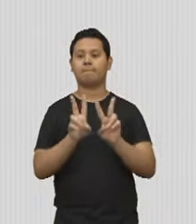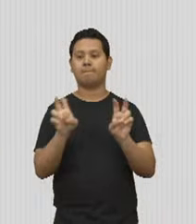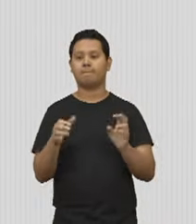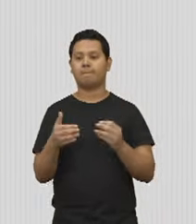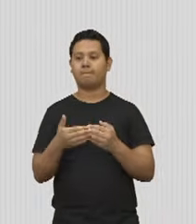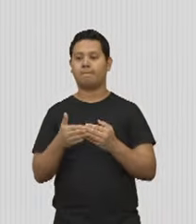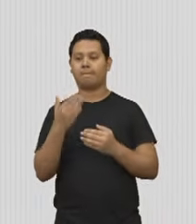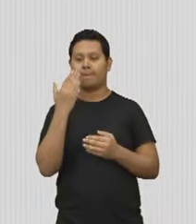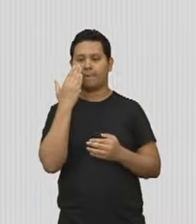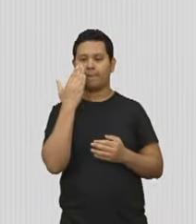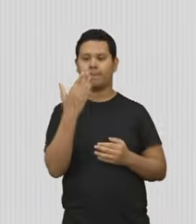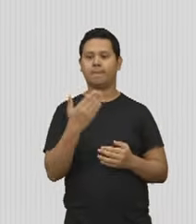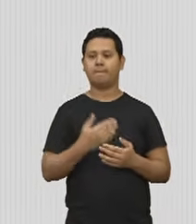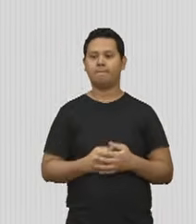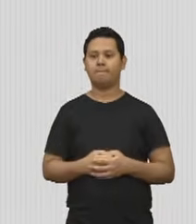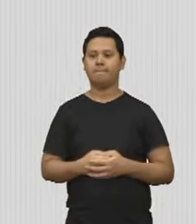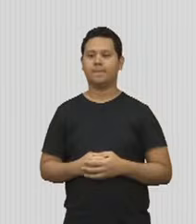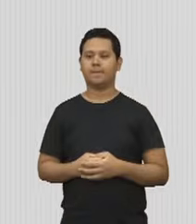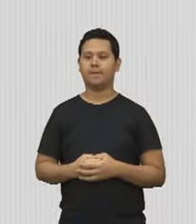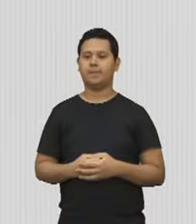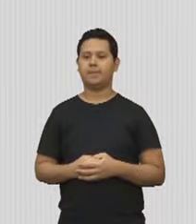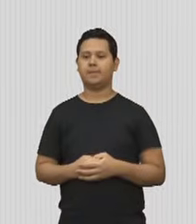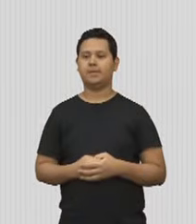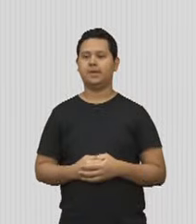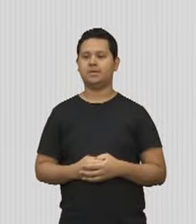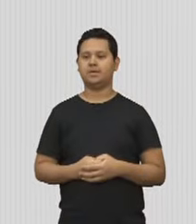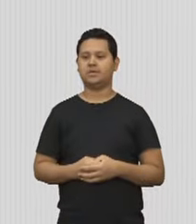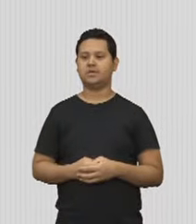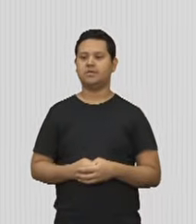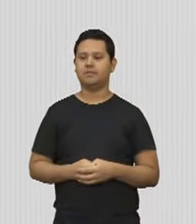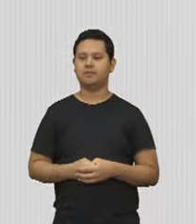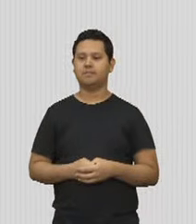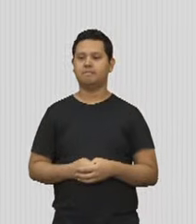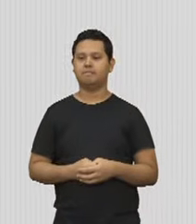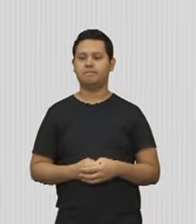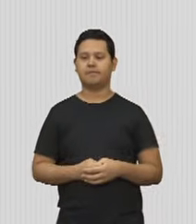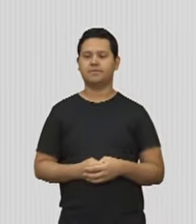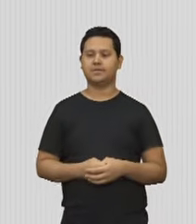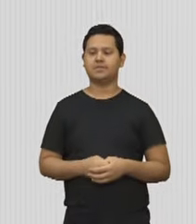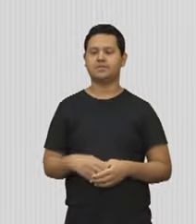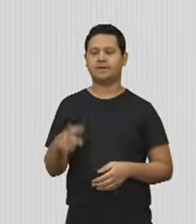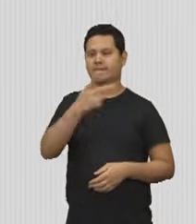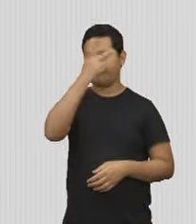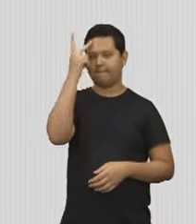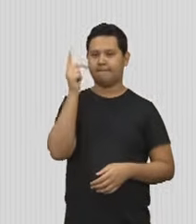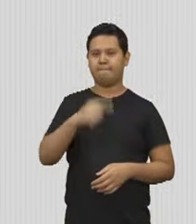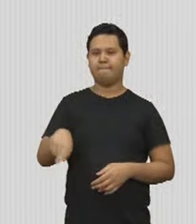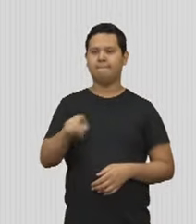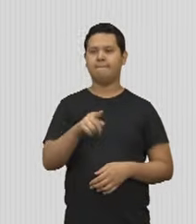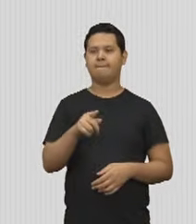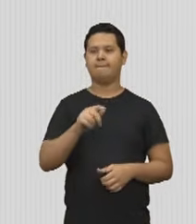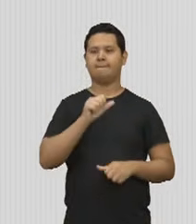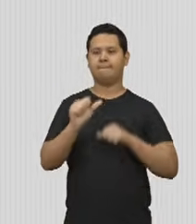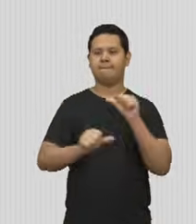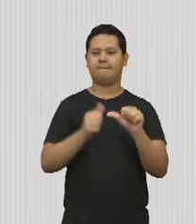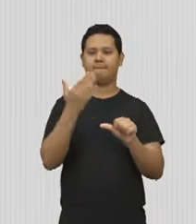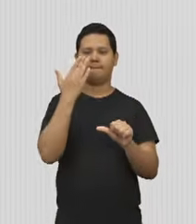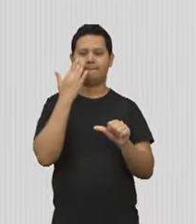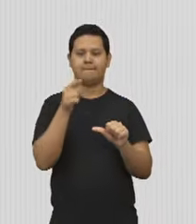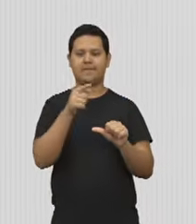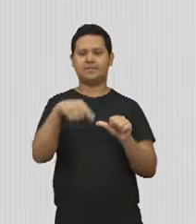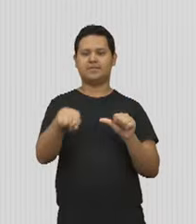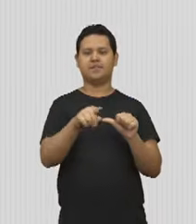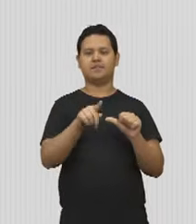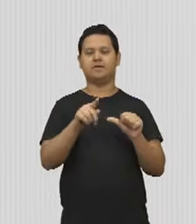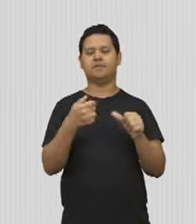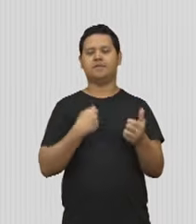importante da gente mencionar aqui, que foi um ponto muito tocado em relação, né, das pessoas que, vai ter uma alteração de alíquota, eu